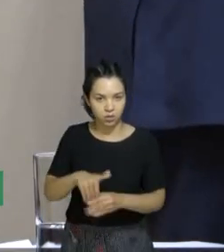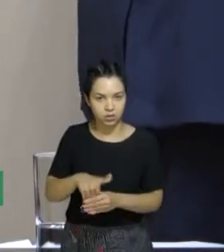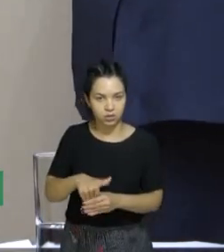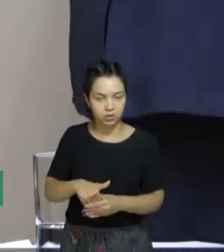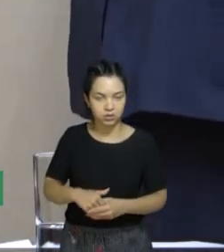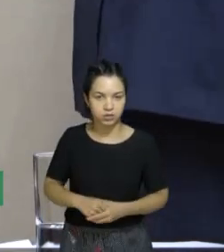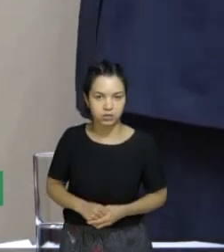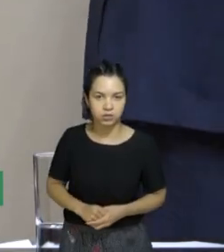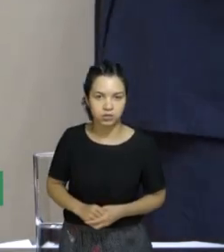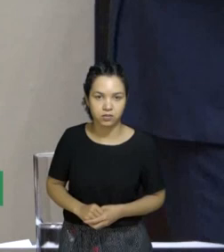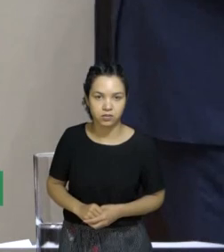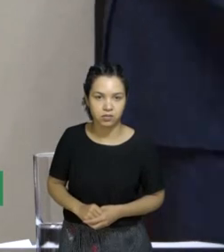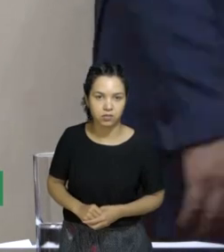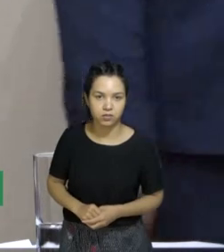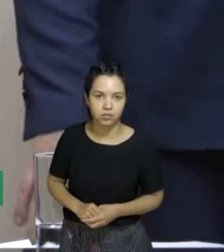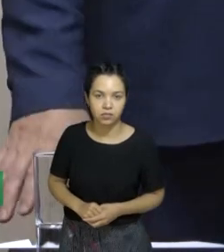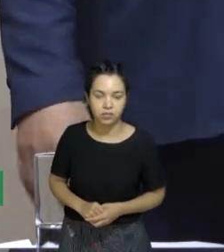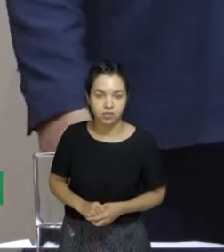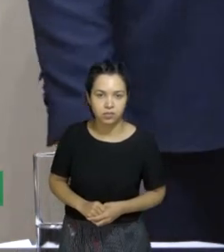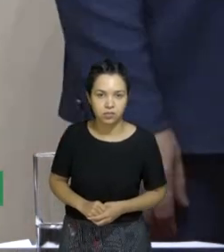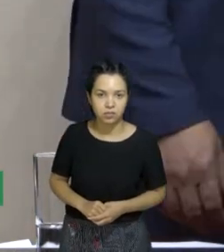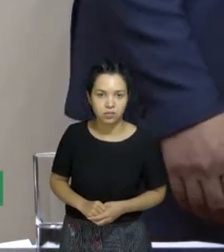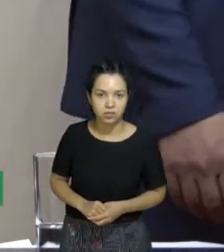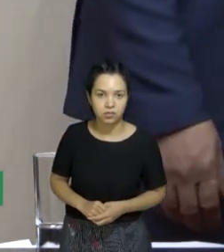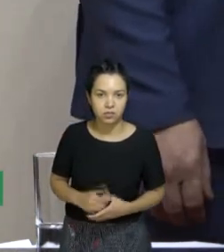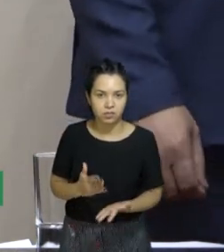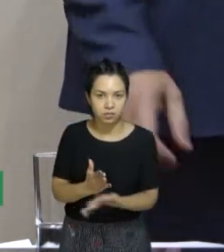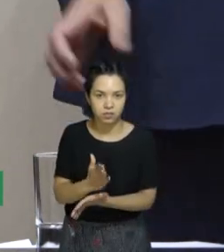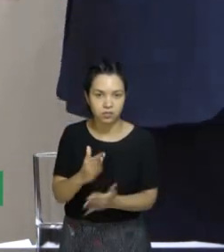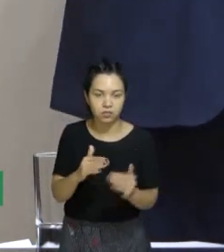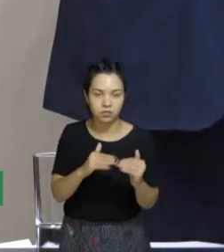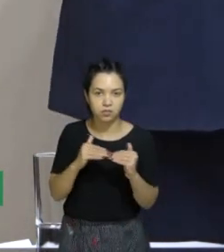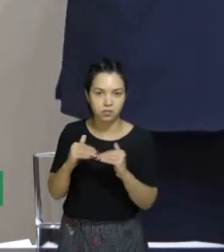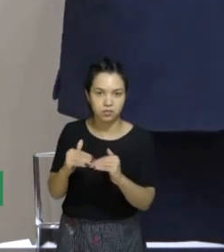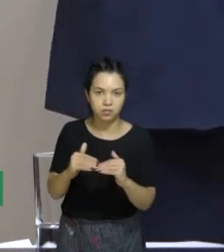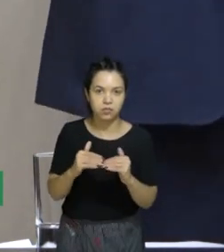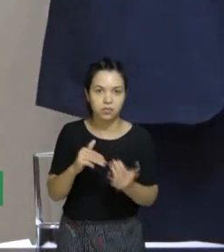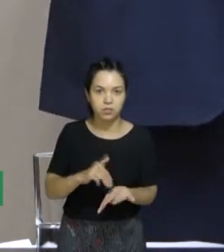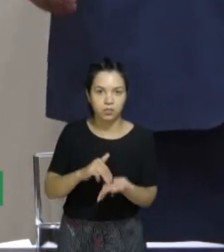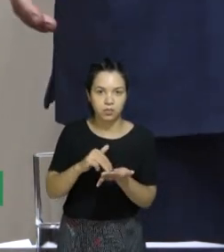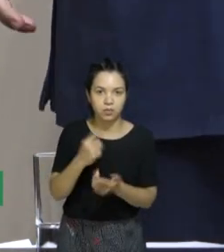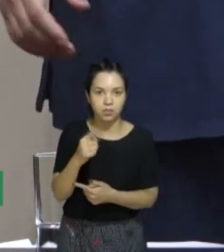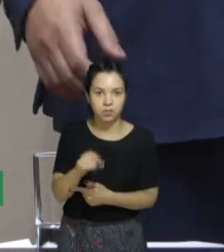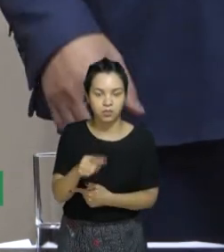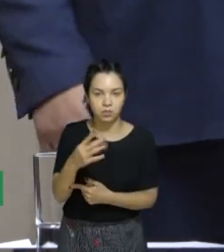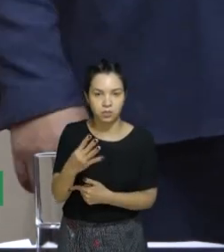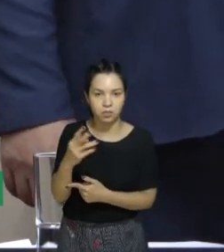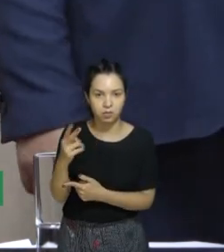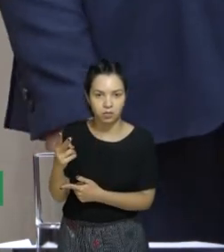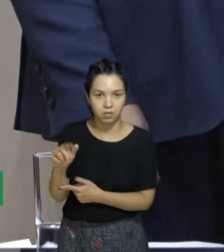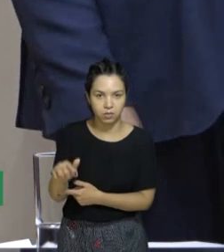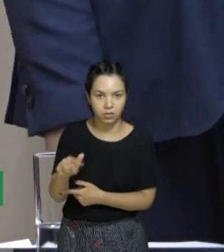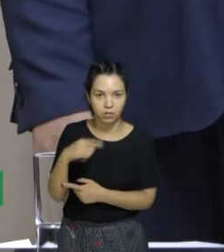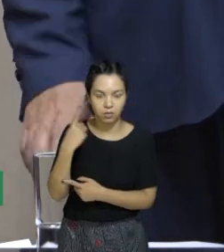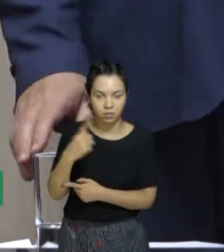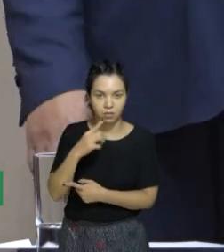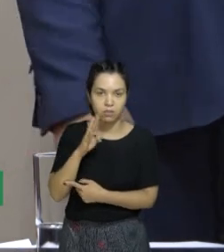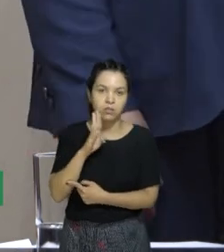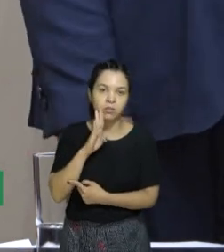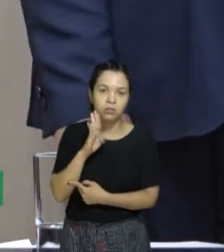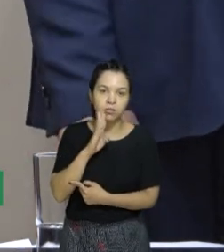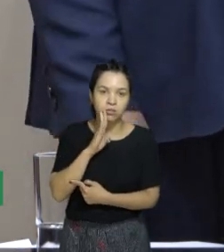votação. Deputados que aprovam, permaneçam como se encontram. Aprovado por unanimidade. Moção 1427, autor deputado Nilson